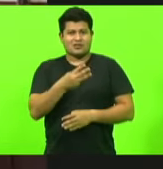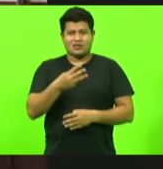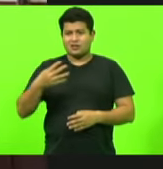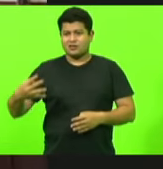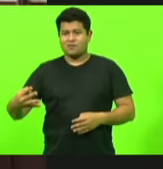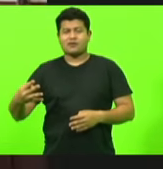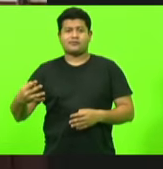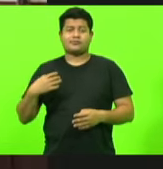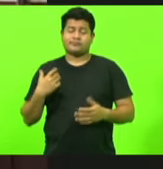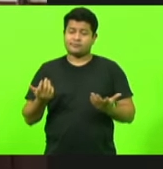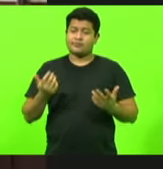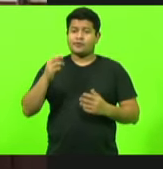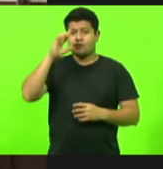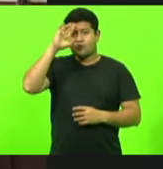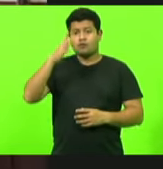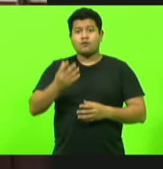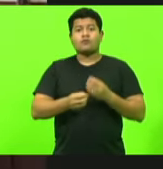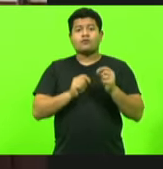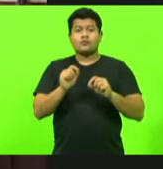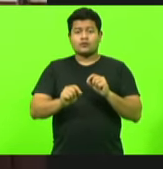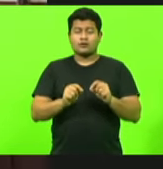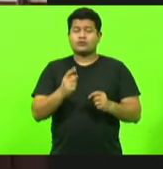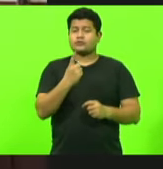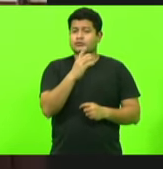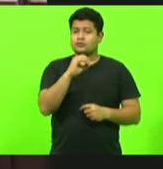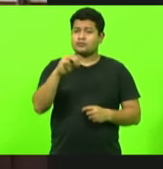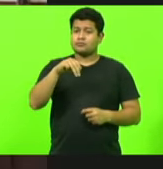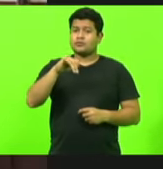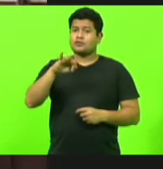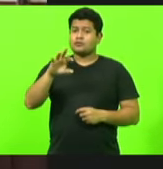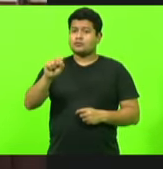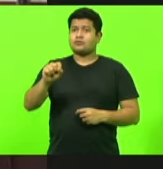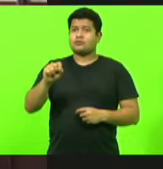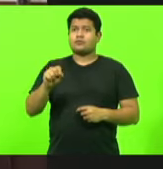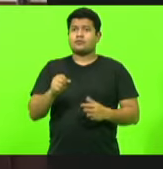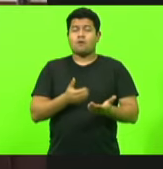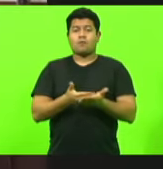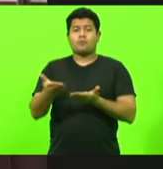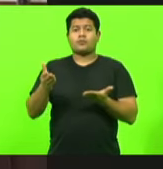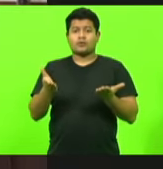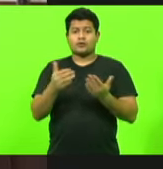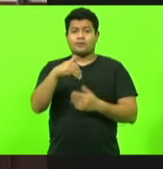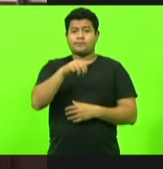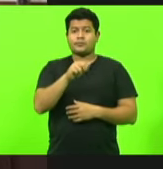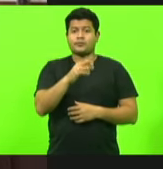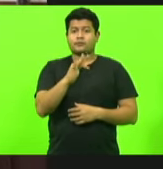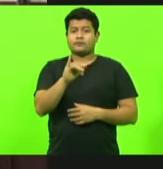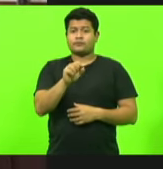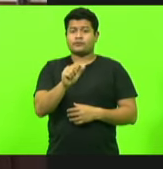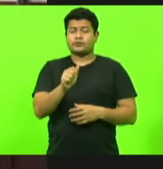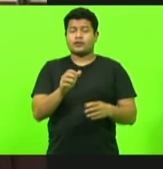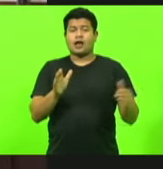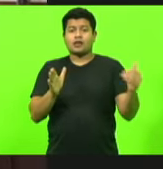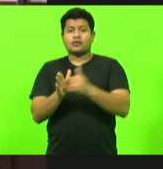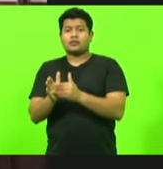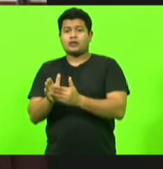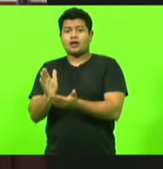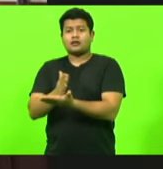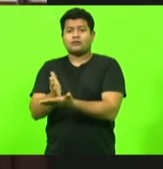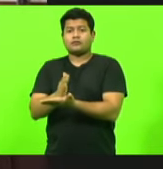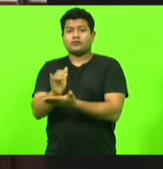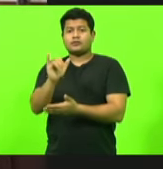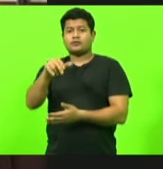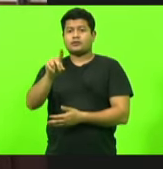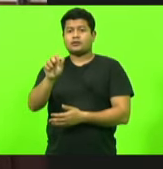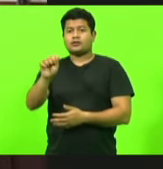milhões no trecho 3 e 4, que é daqui do trevo da Mafisa até a divisa Indaiel. E dois trechos